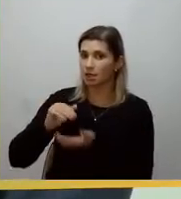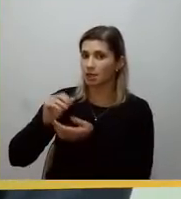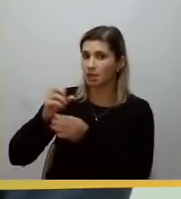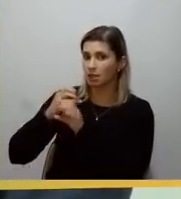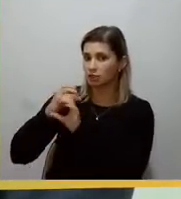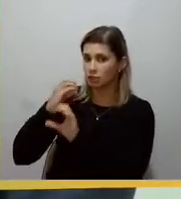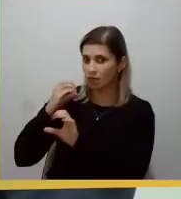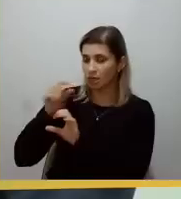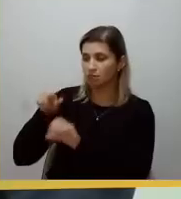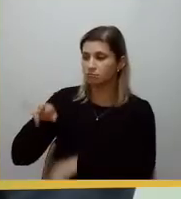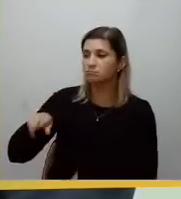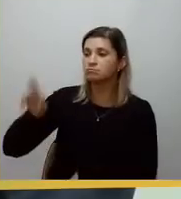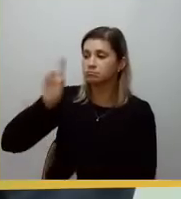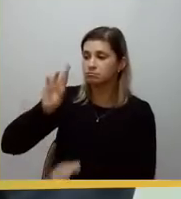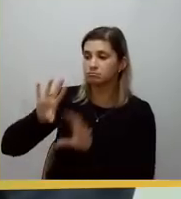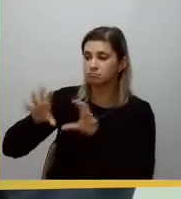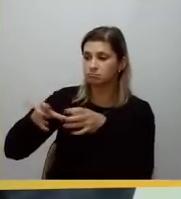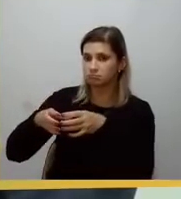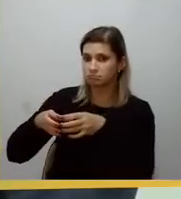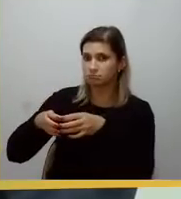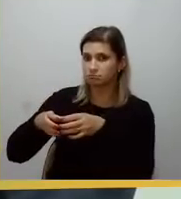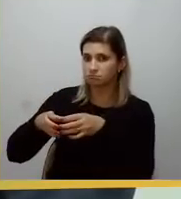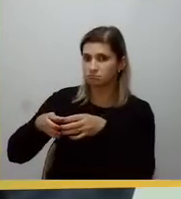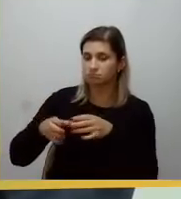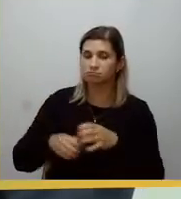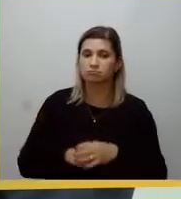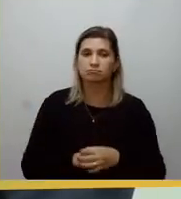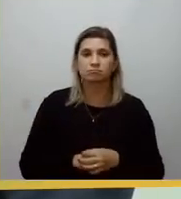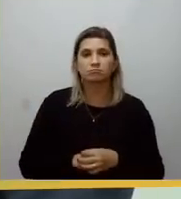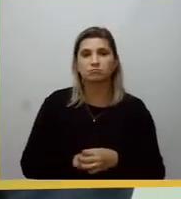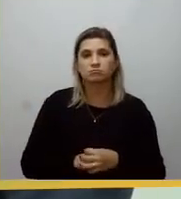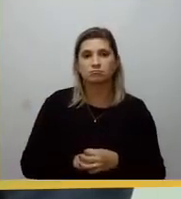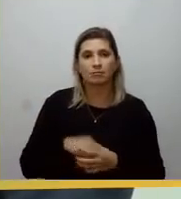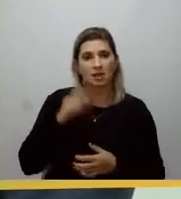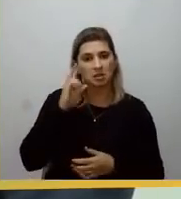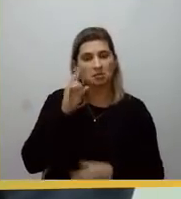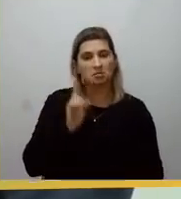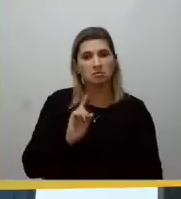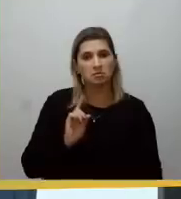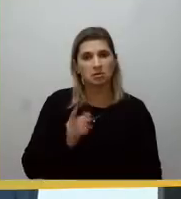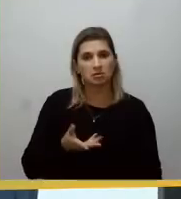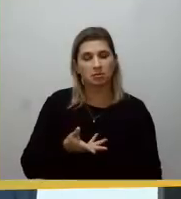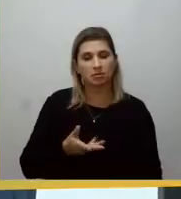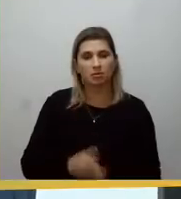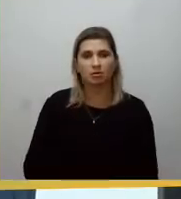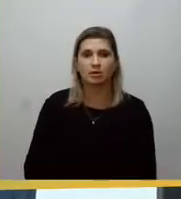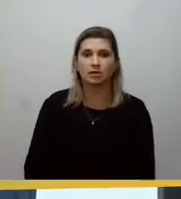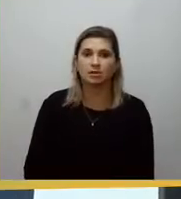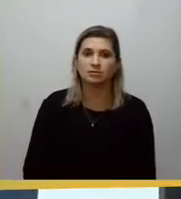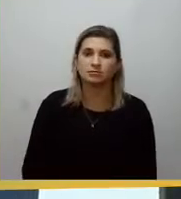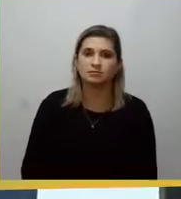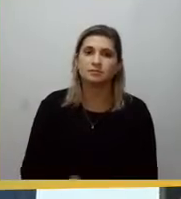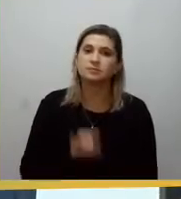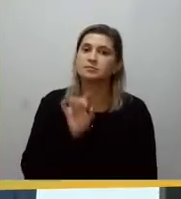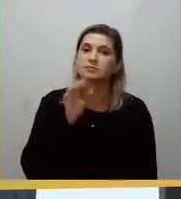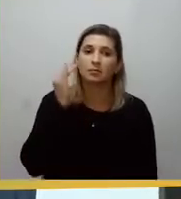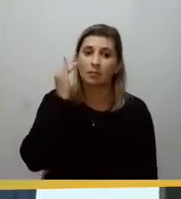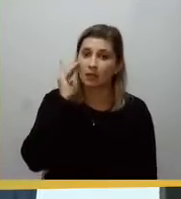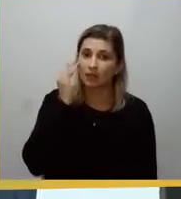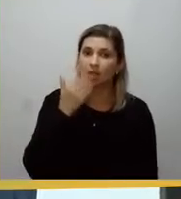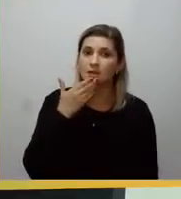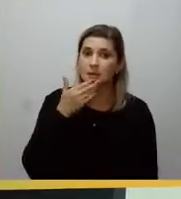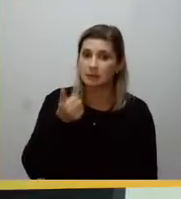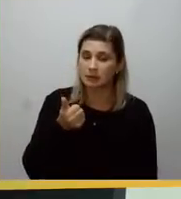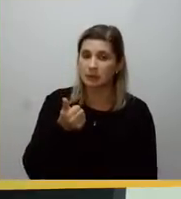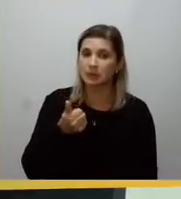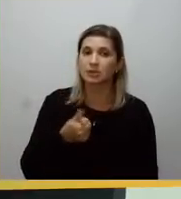com a equipe que fazia isso. Certo. Eu não lembro agora qual era a secretaria. Eu só queria entender bem a cronologia, já que... Tinha uma equipe